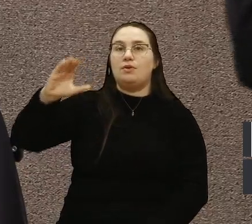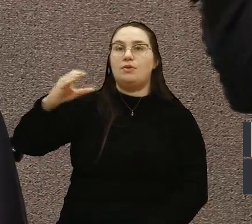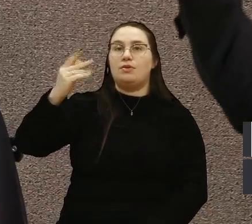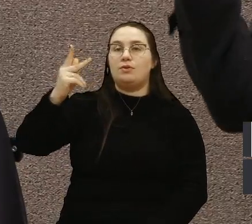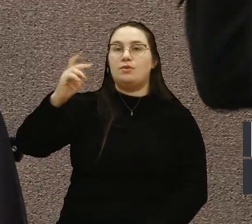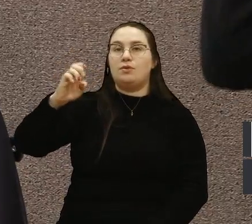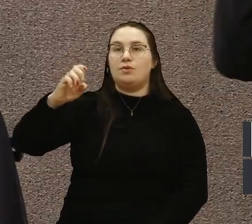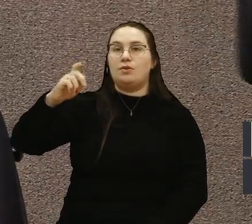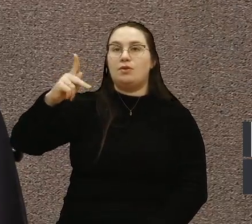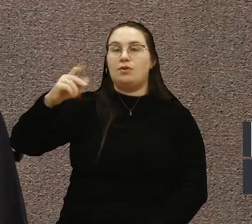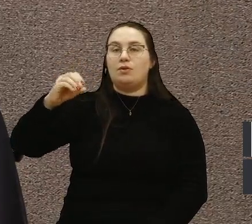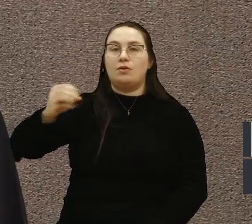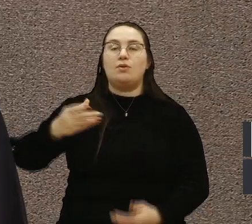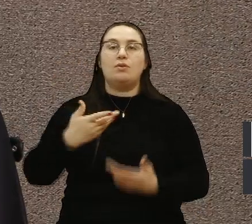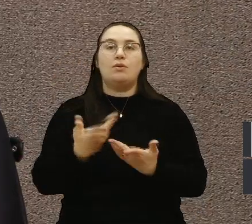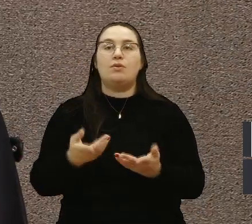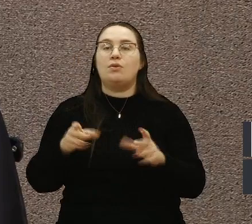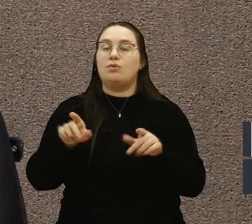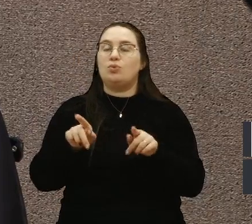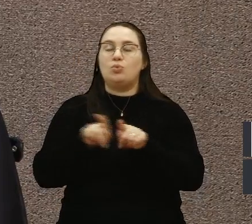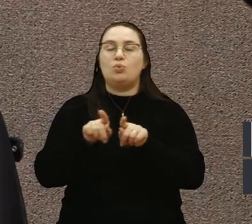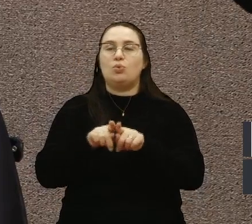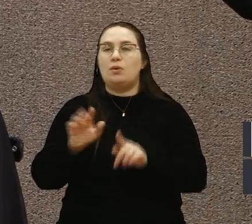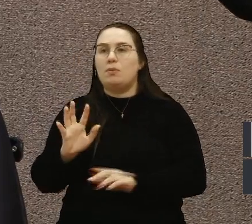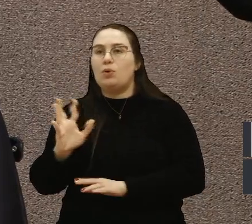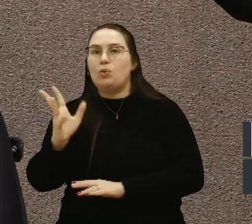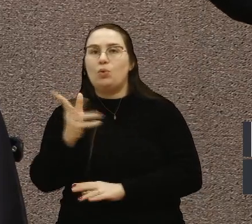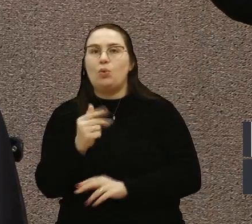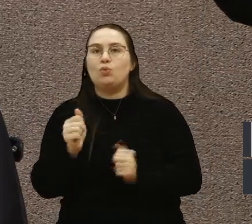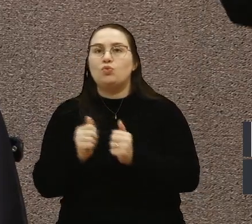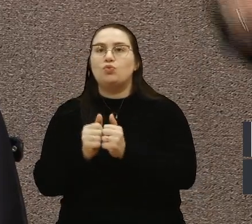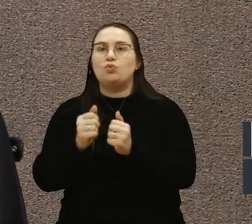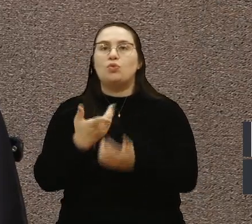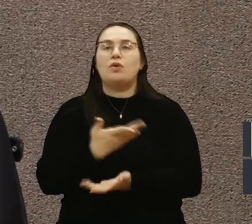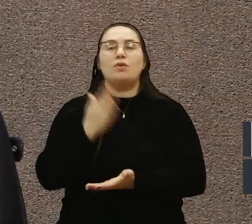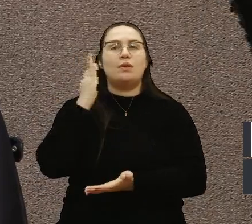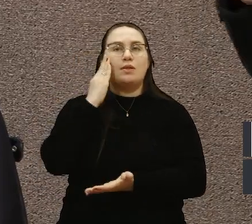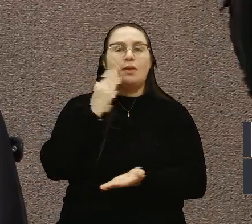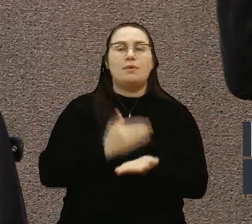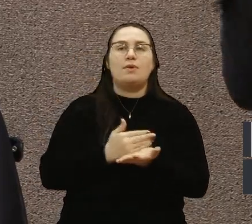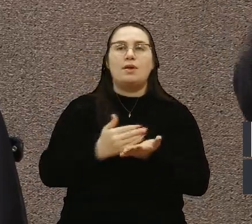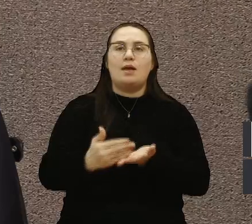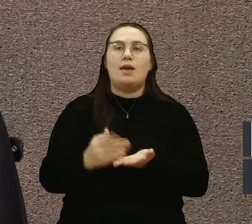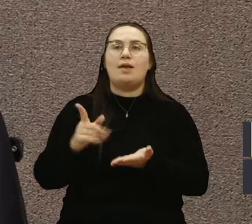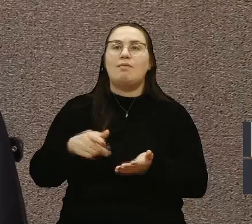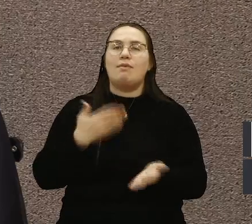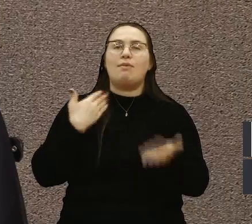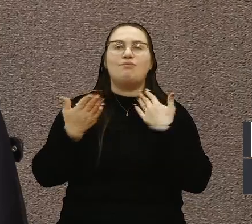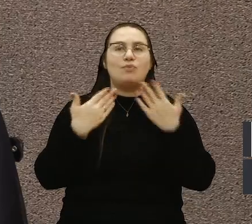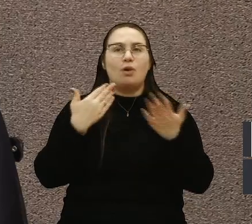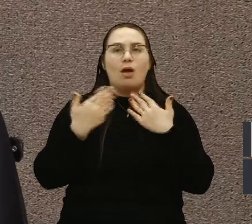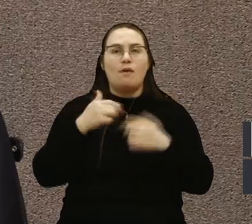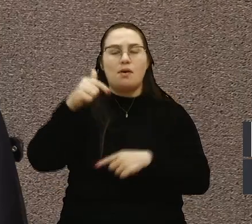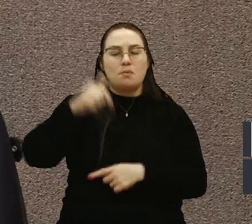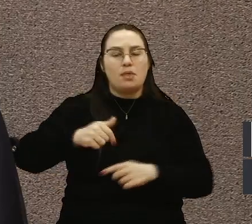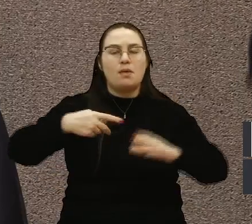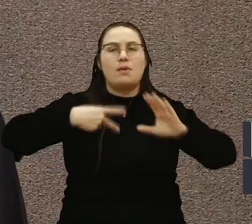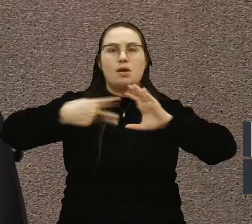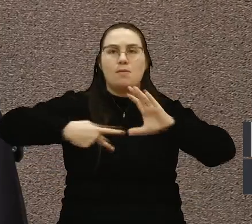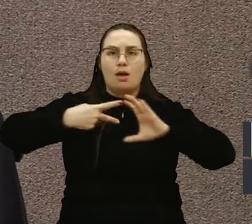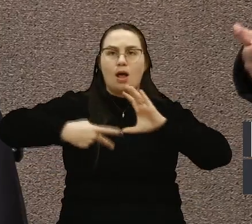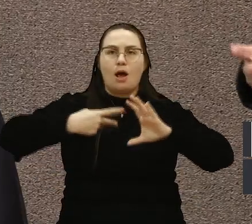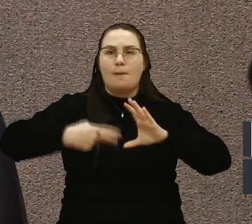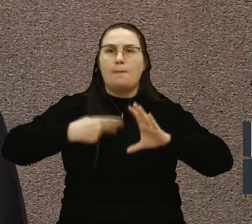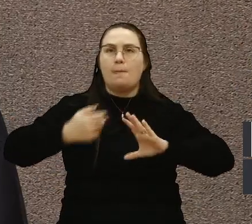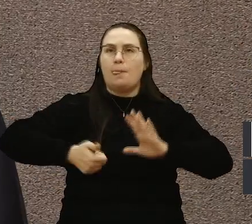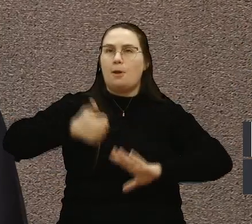Rogério, enfim, a todo mundo, porque nós sabemos desde o início, né, Dani, o quanto essa discussão veio para essa casa, né, sediamos, eu acho